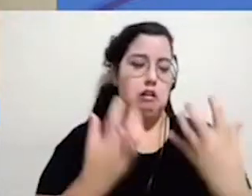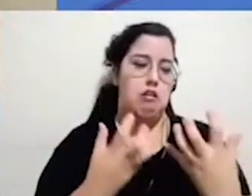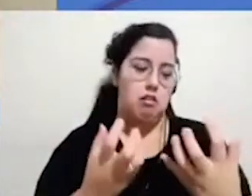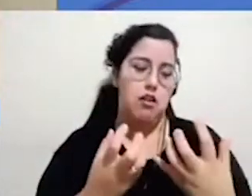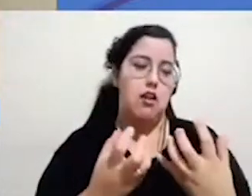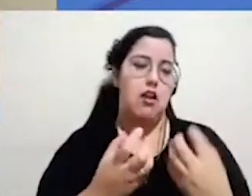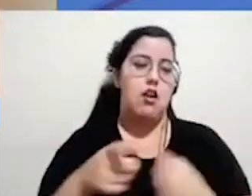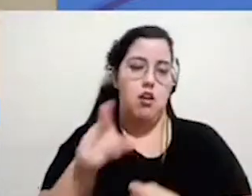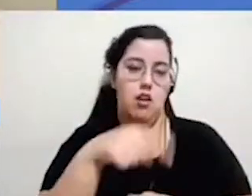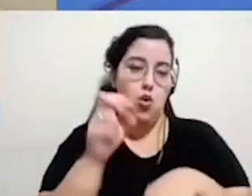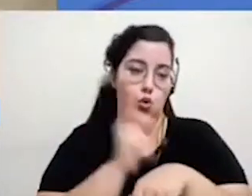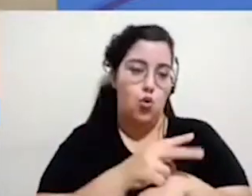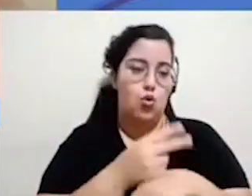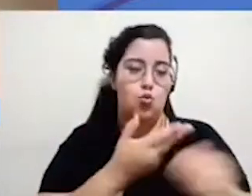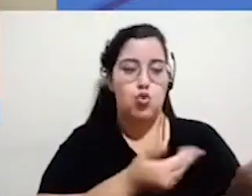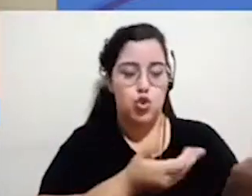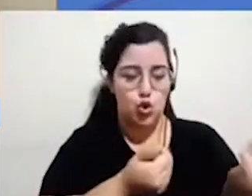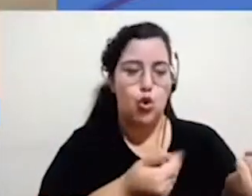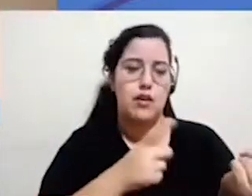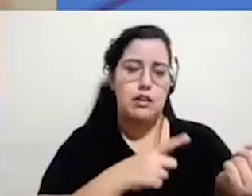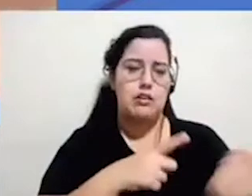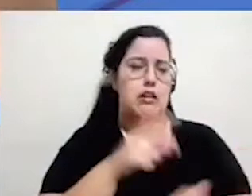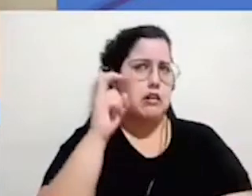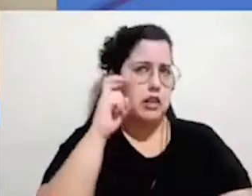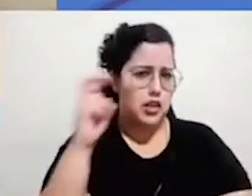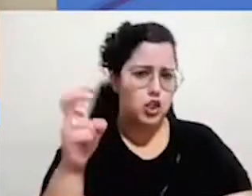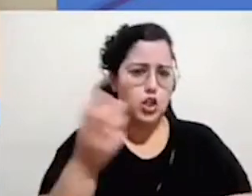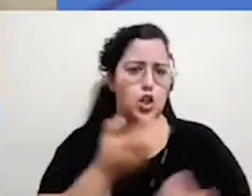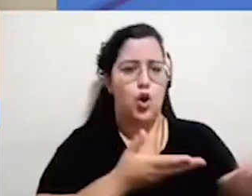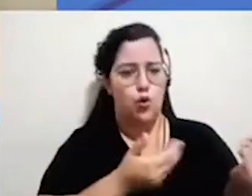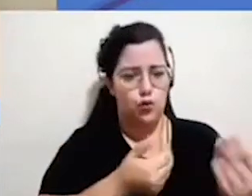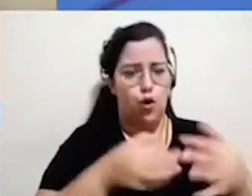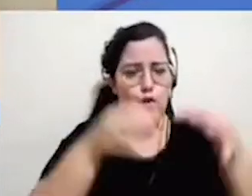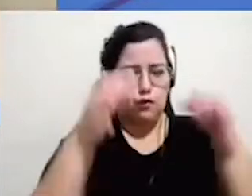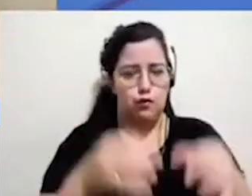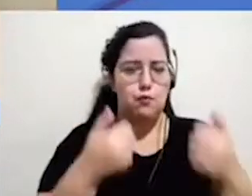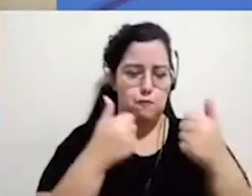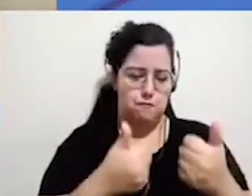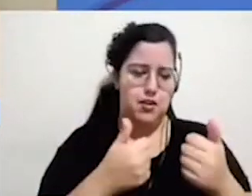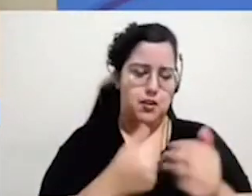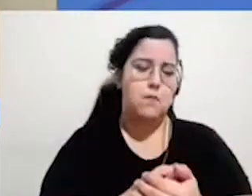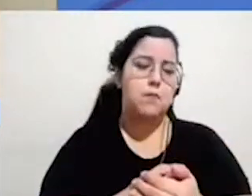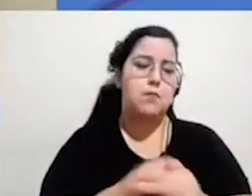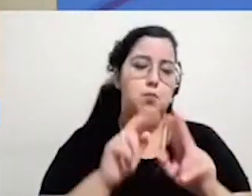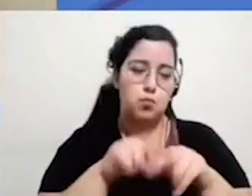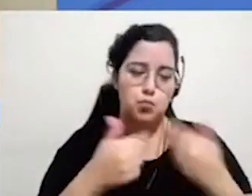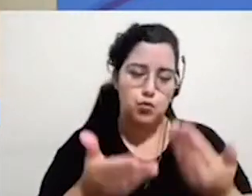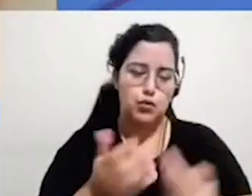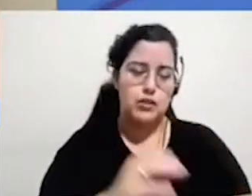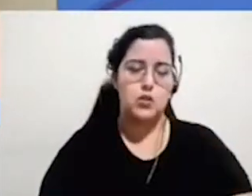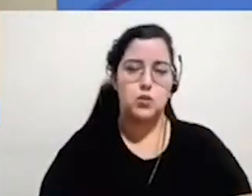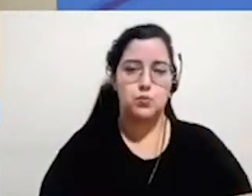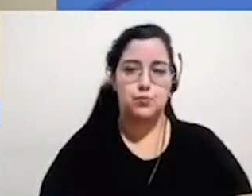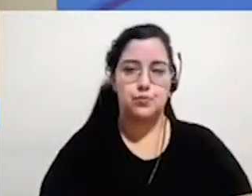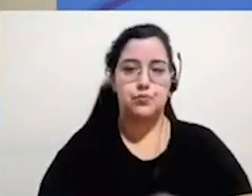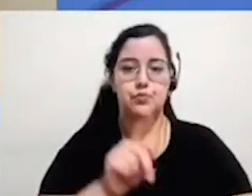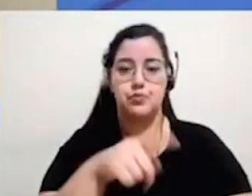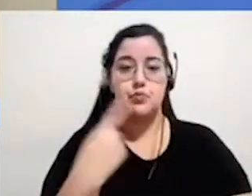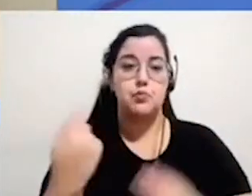esses jovens, potentes, inteligentes e bem formados e tudo mais, entendeu? A gente